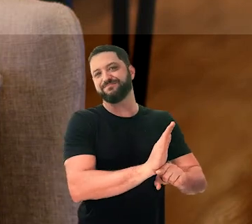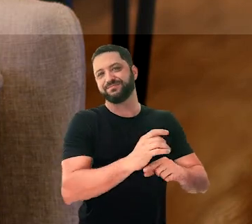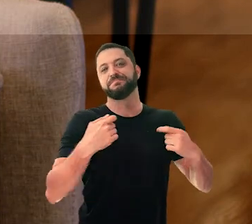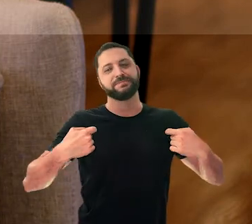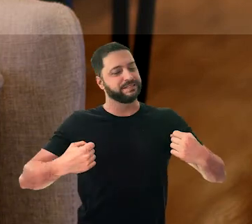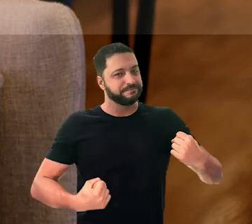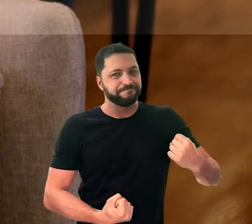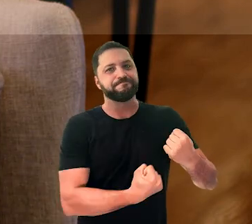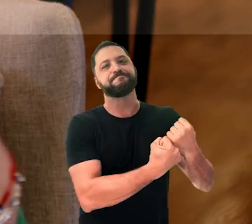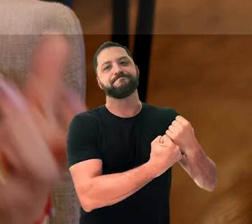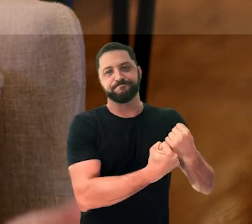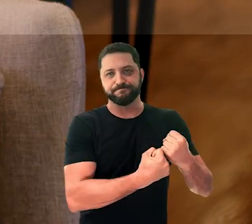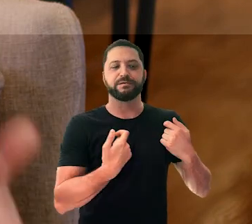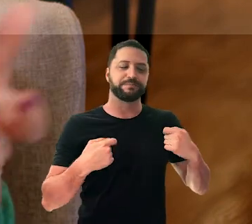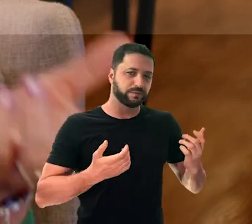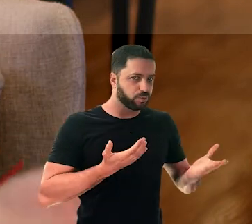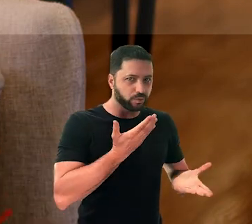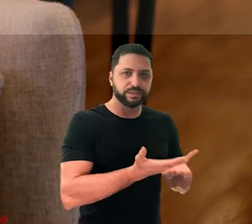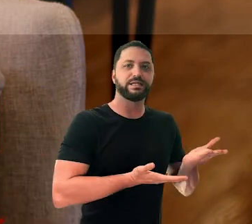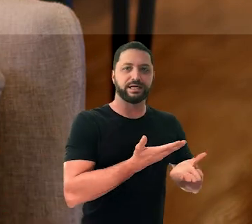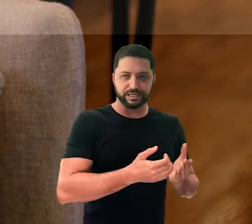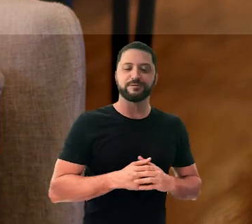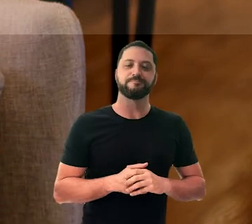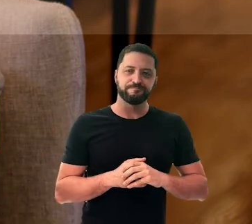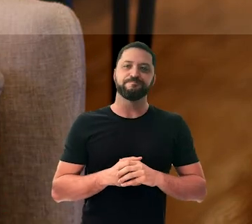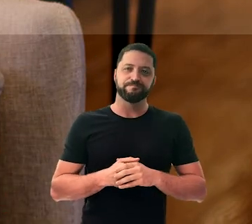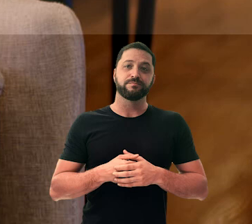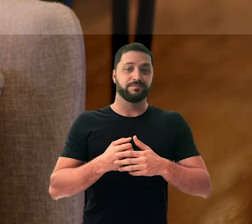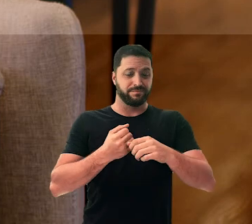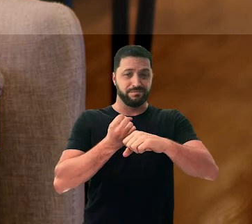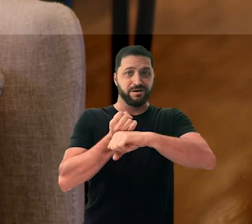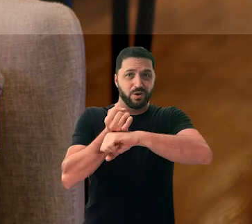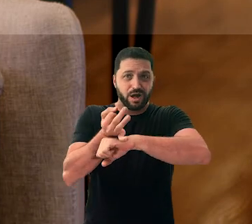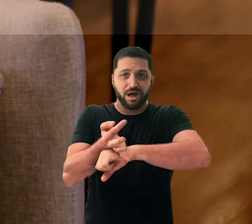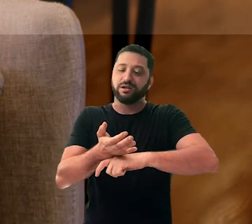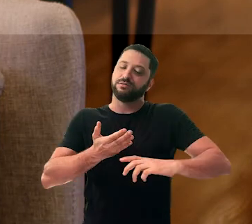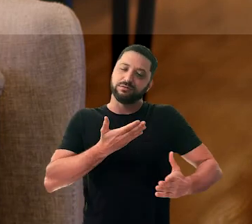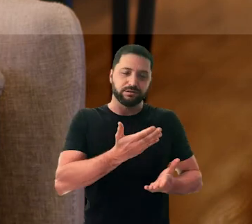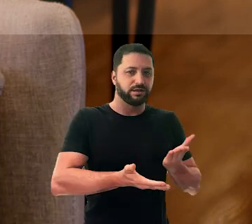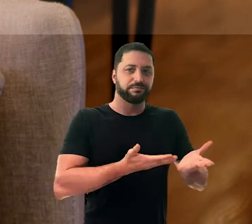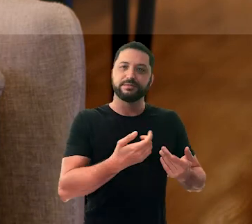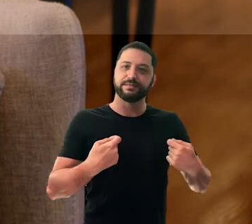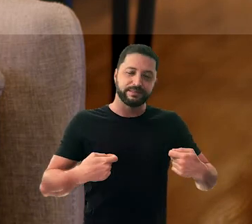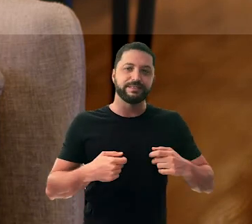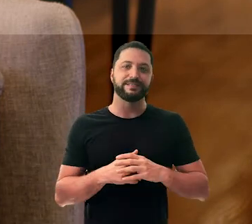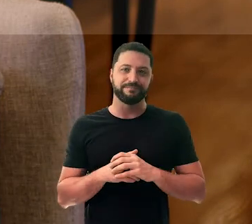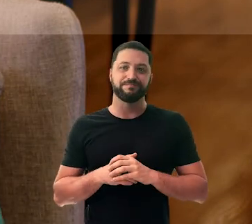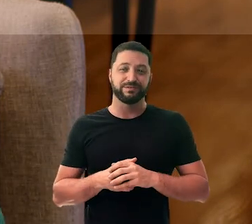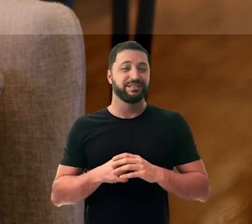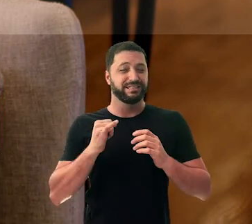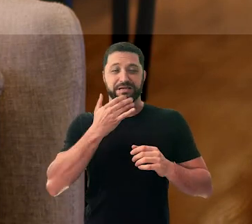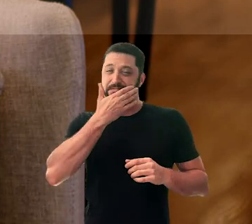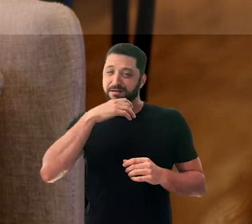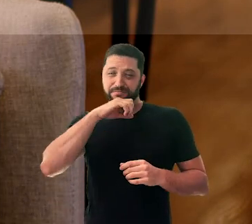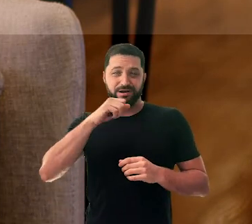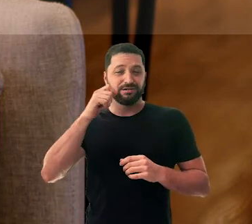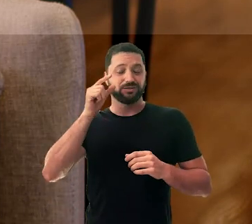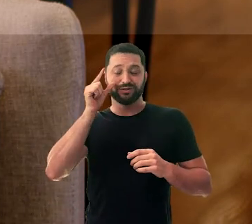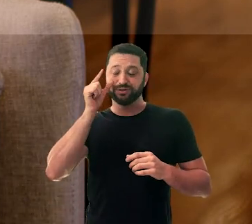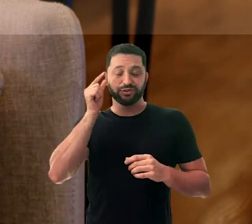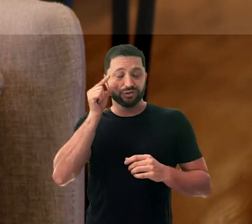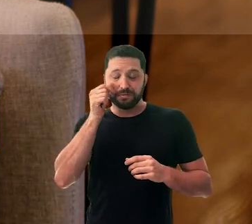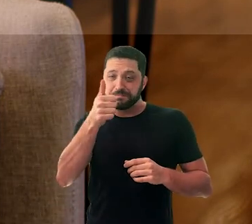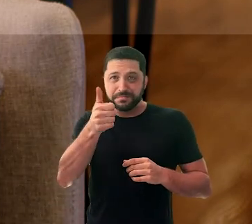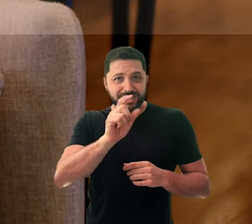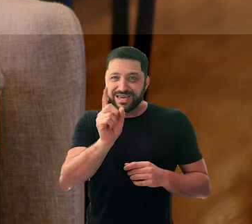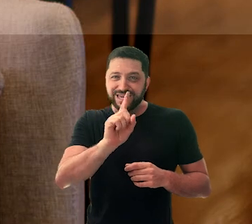vai requerer ajuda dos pais, dos cuidadores, durante a madrugada. Qual que é a consequência disso? Os pais que não dormem bem,